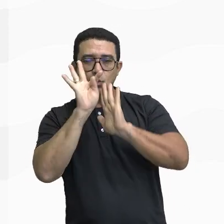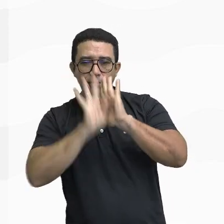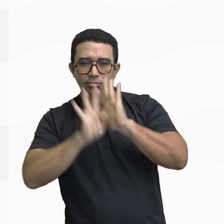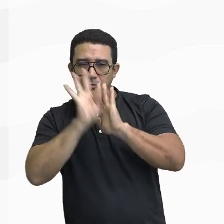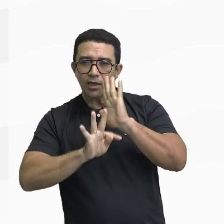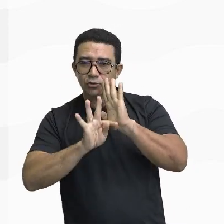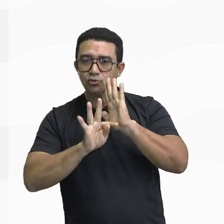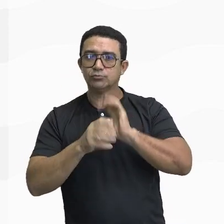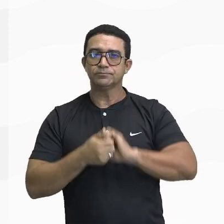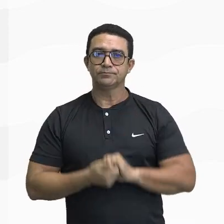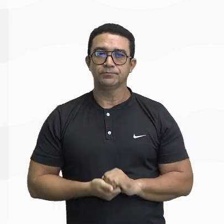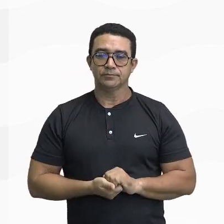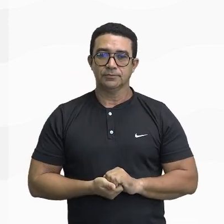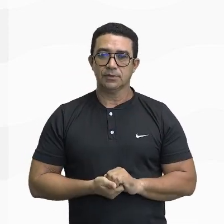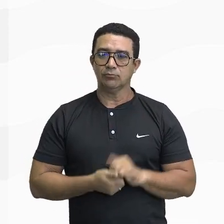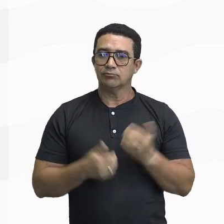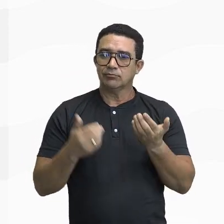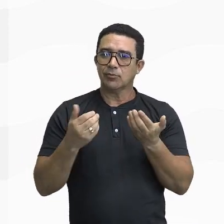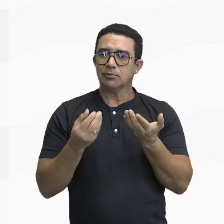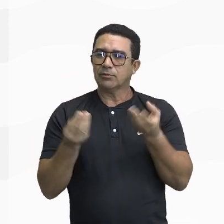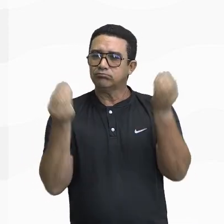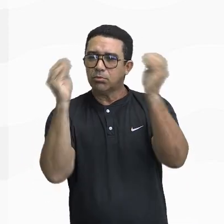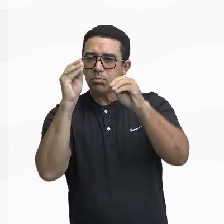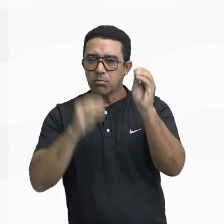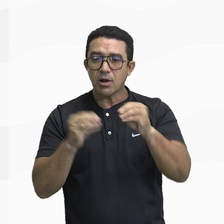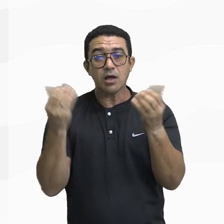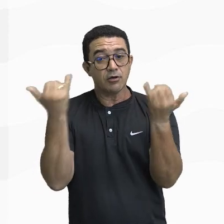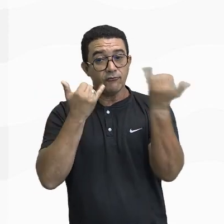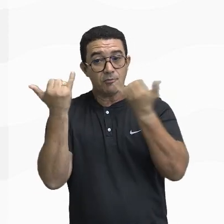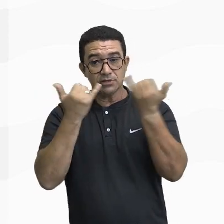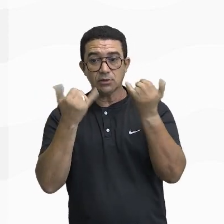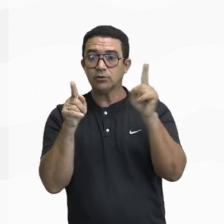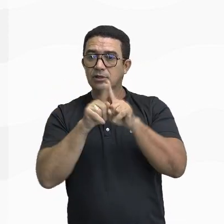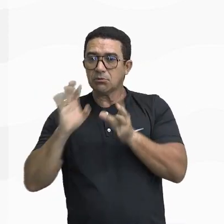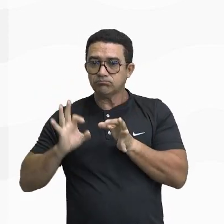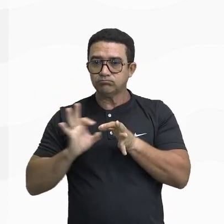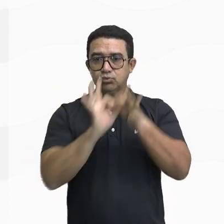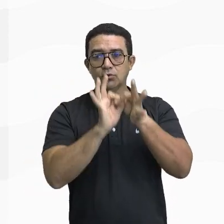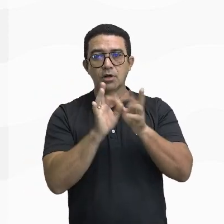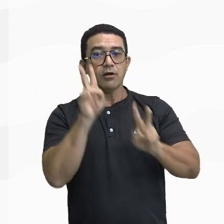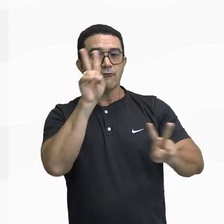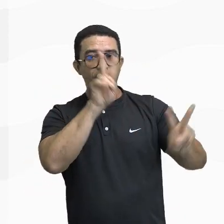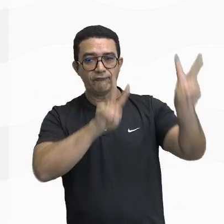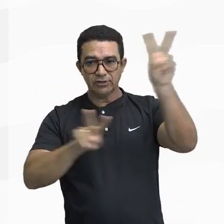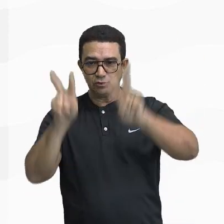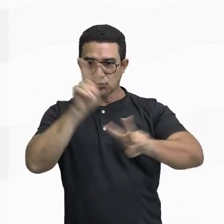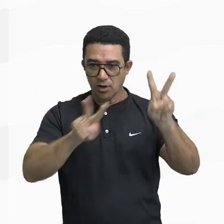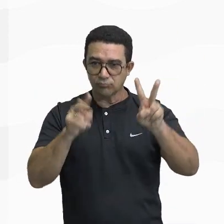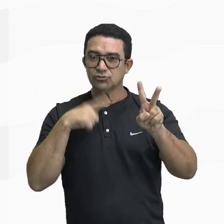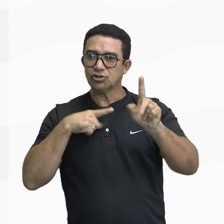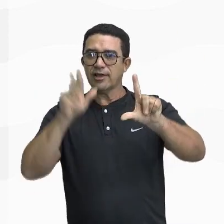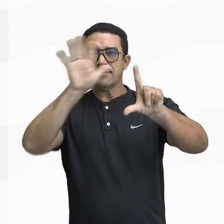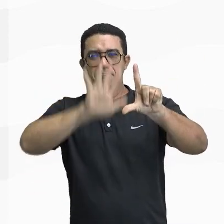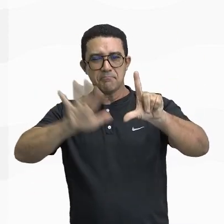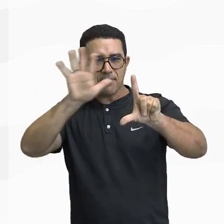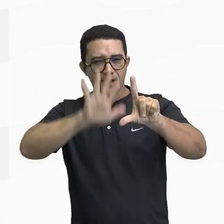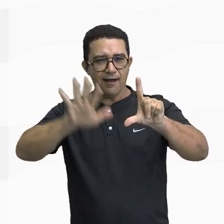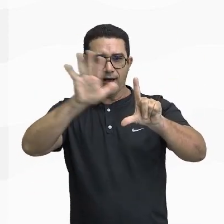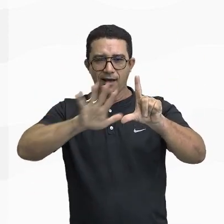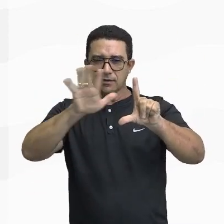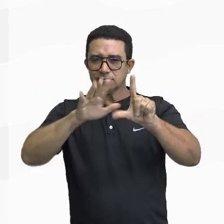destacando aí as informações, e visuais, não é? Tínhamos várias ilustrações